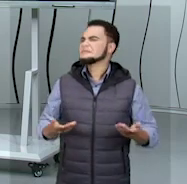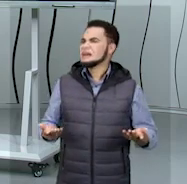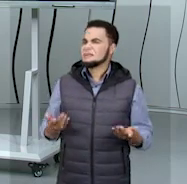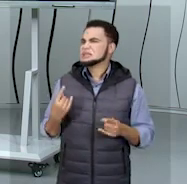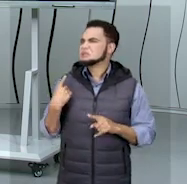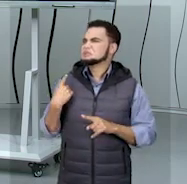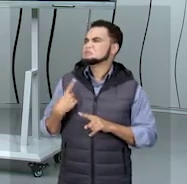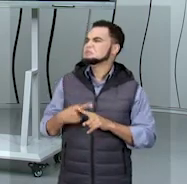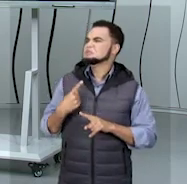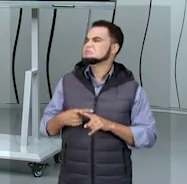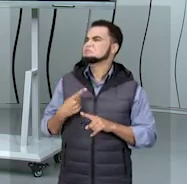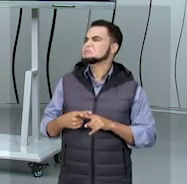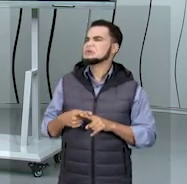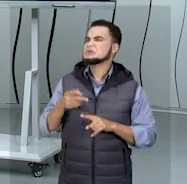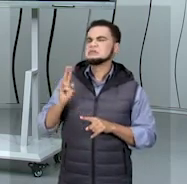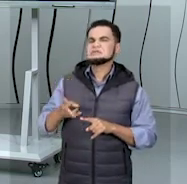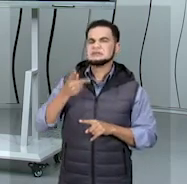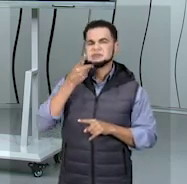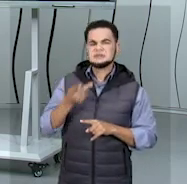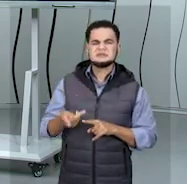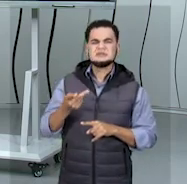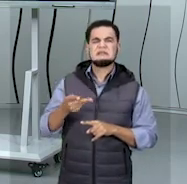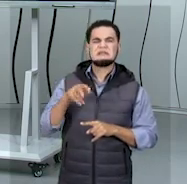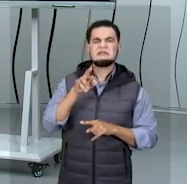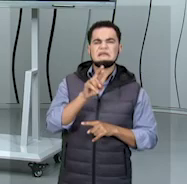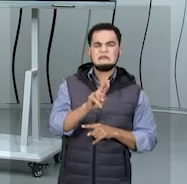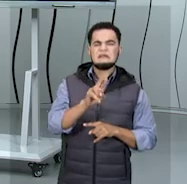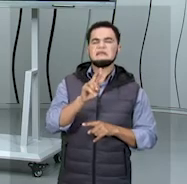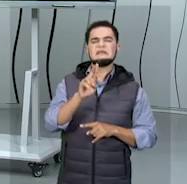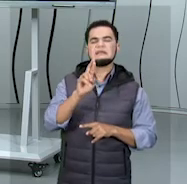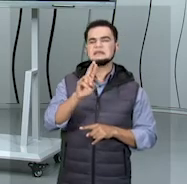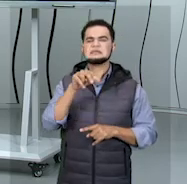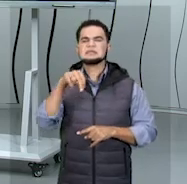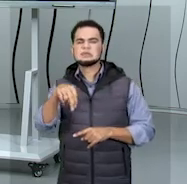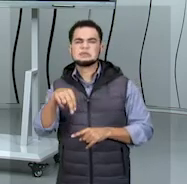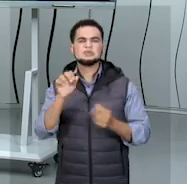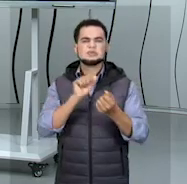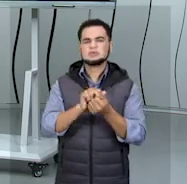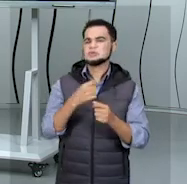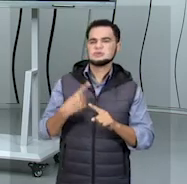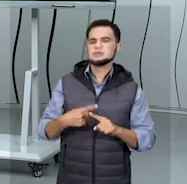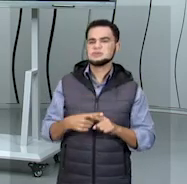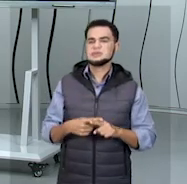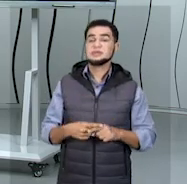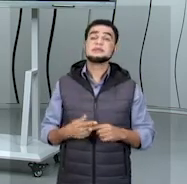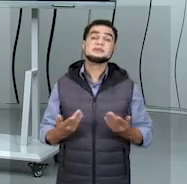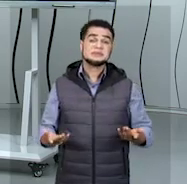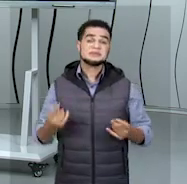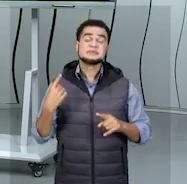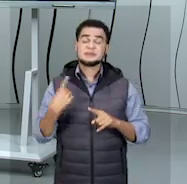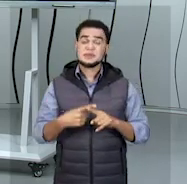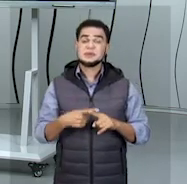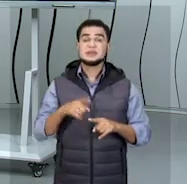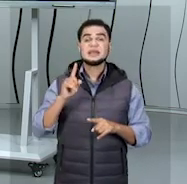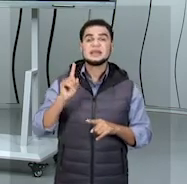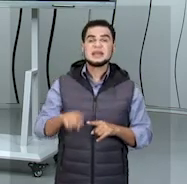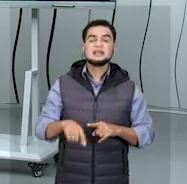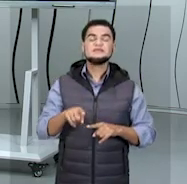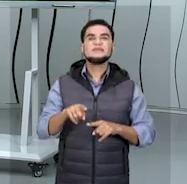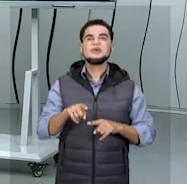então sempre fala do realismo e naturalismo juntos? Porque eles foram contemporâneos.